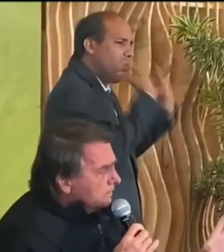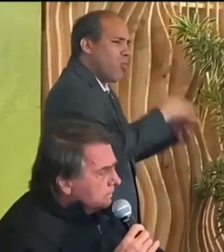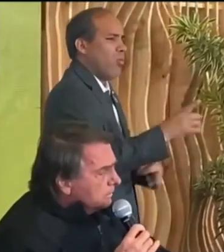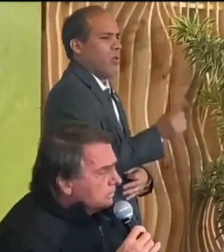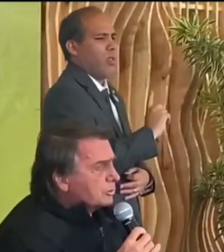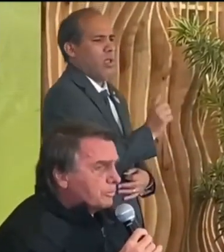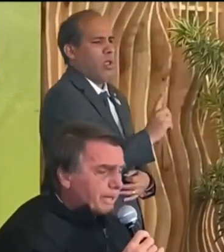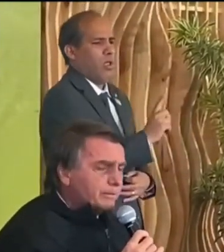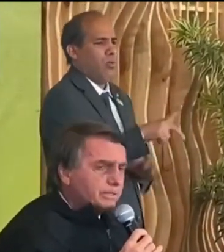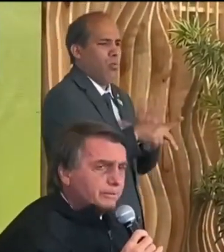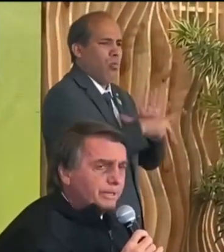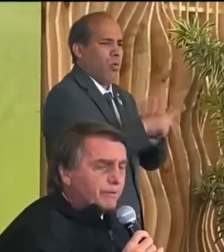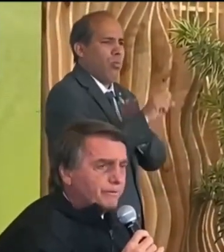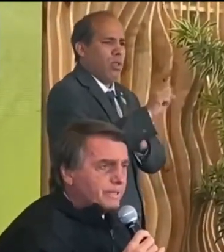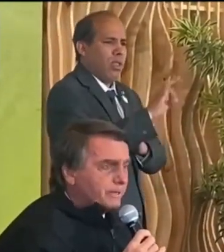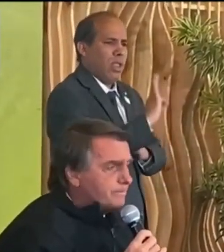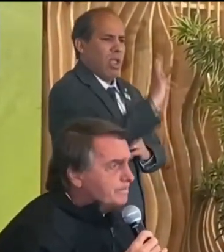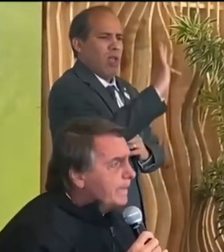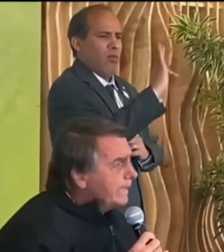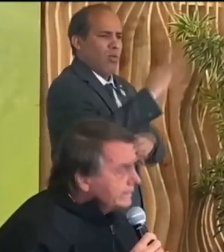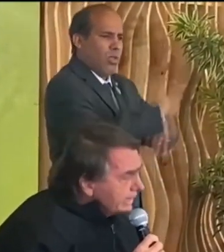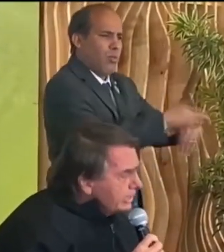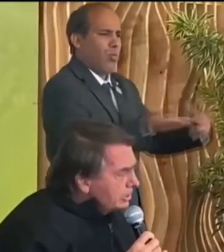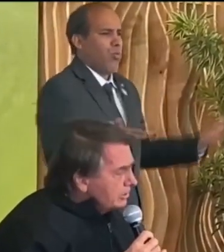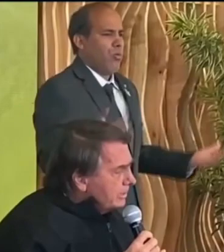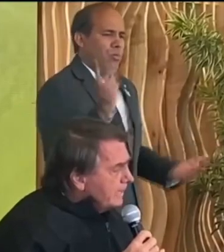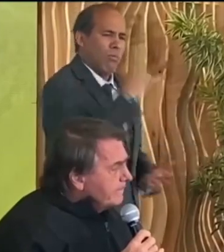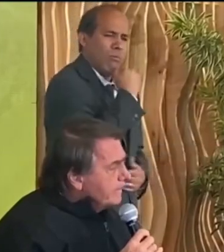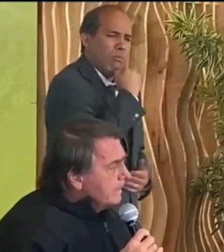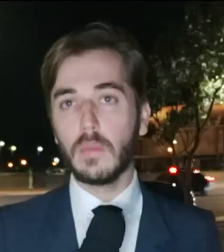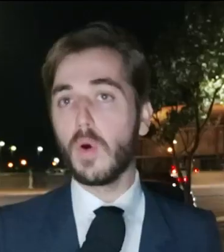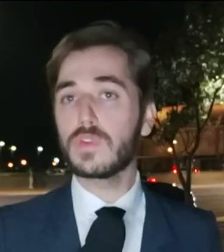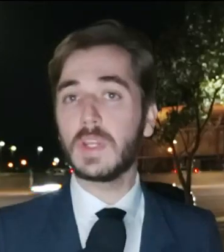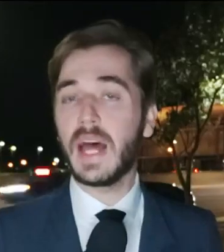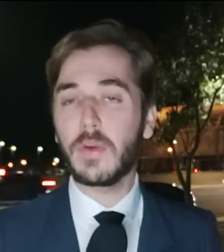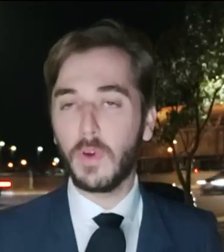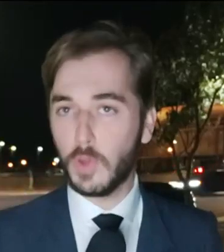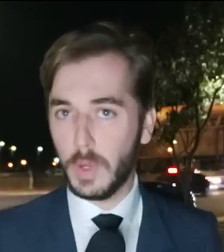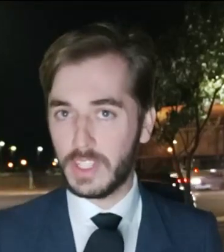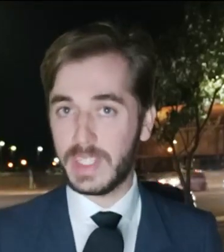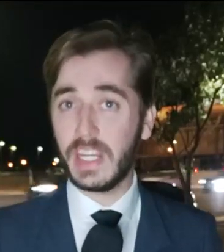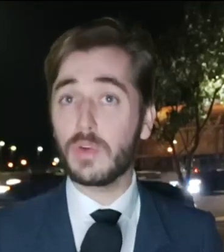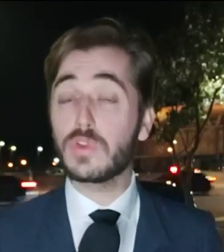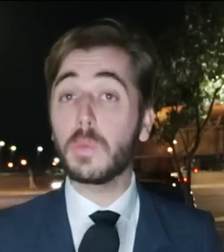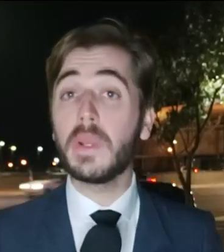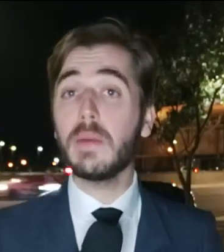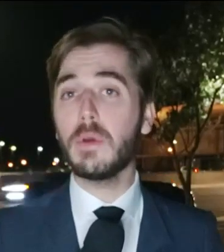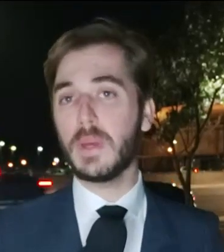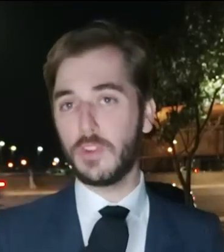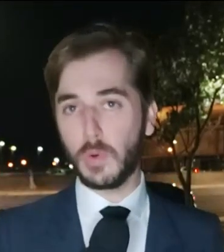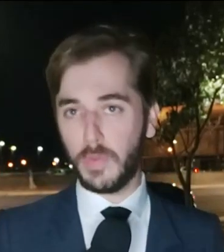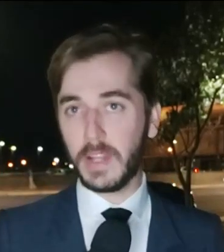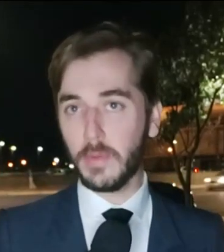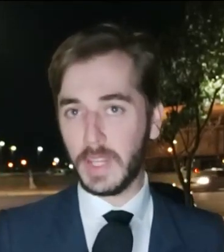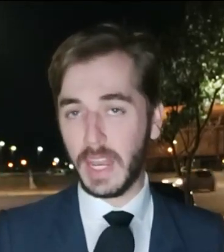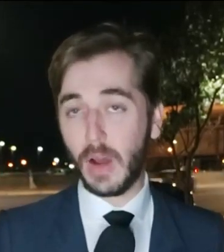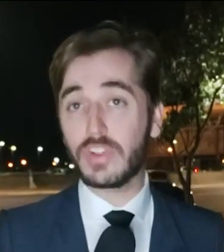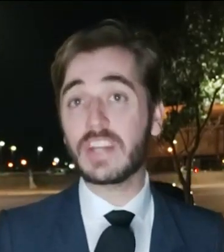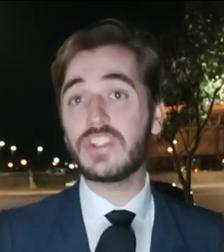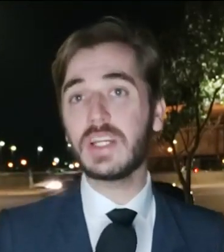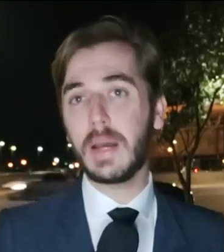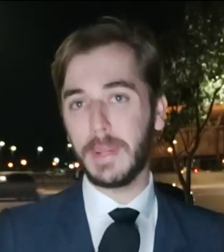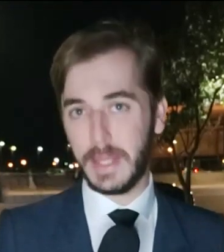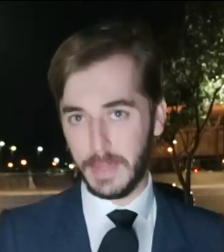indevidas do Supremo Tribunal Federal. É triste isso daí. Bolsonaro voltou a dizer que o Supremo impediu o